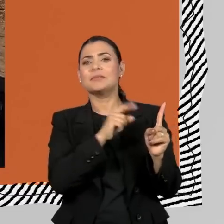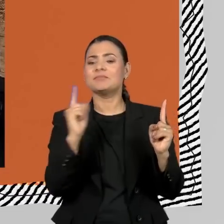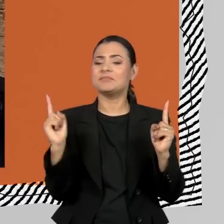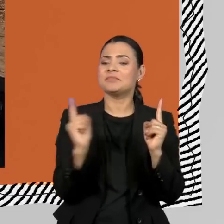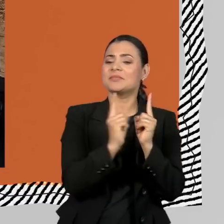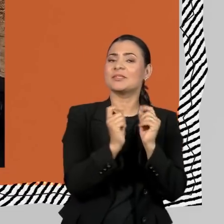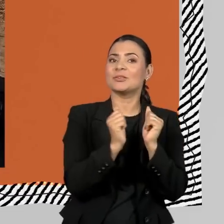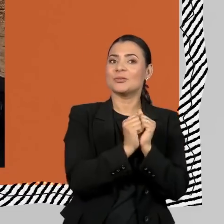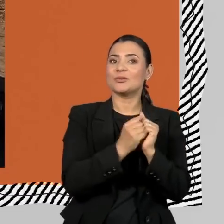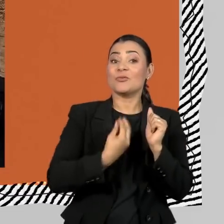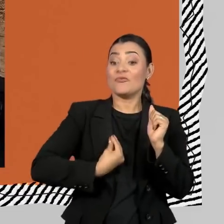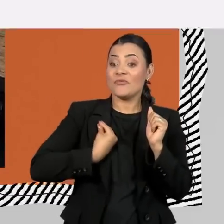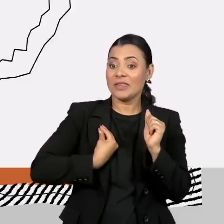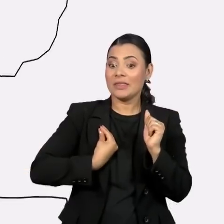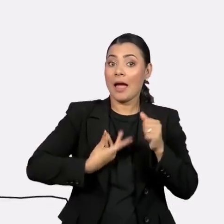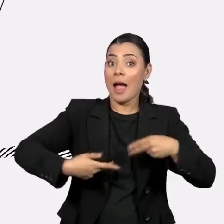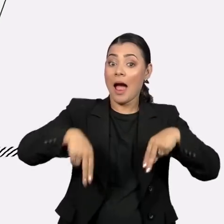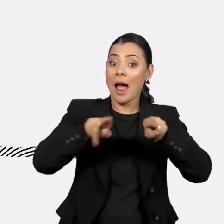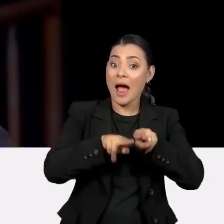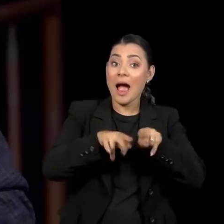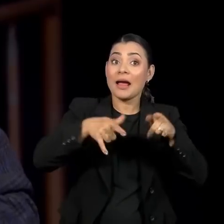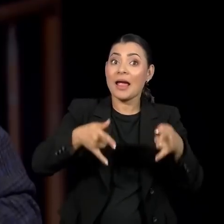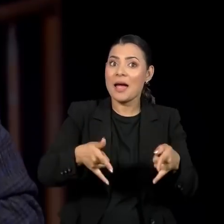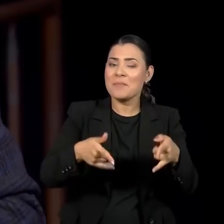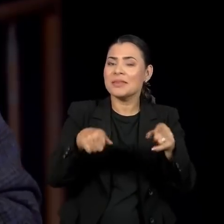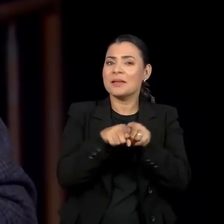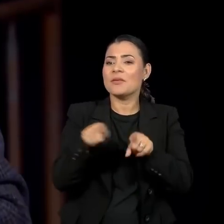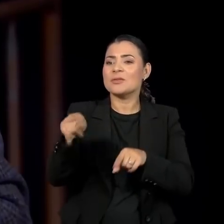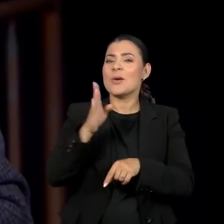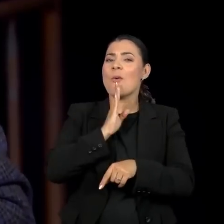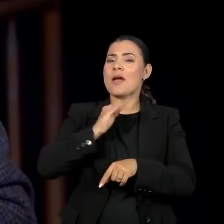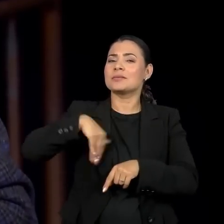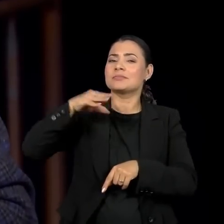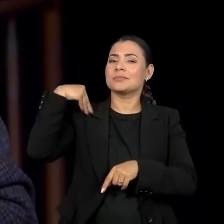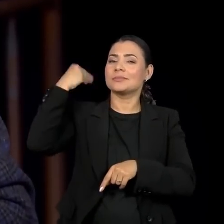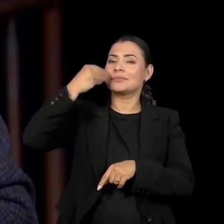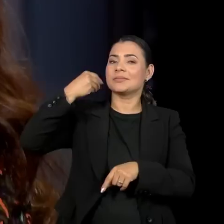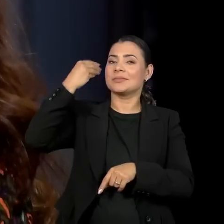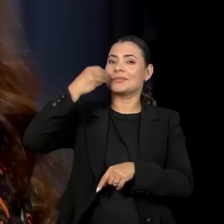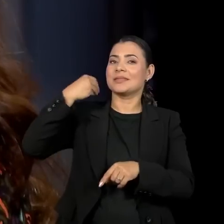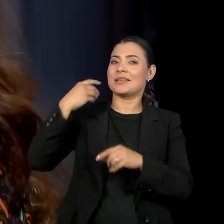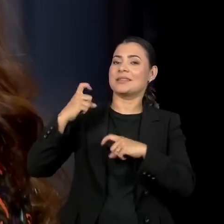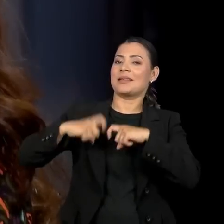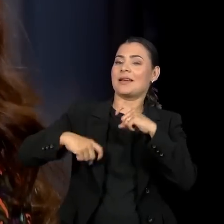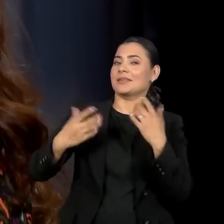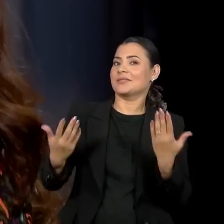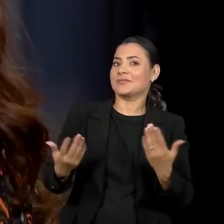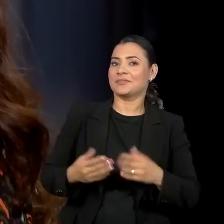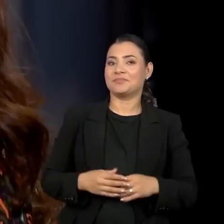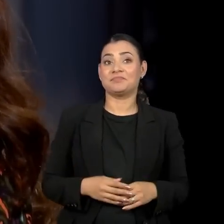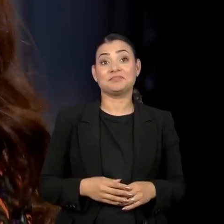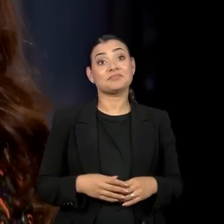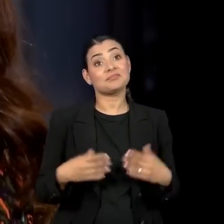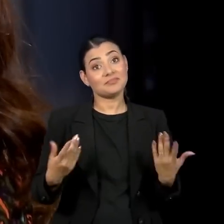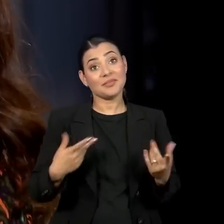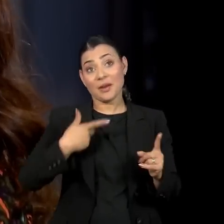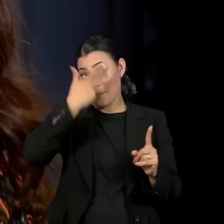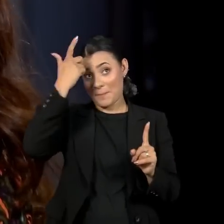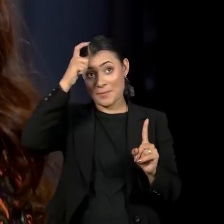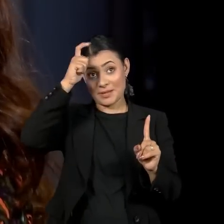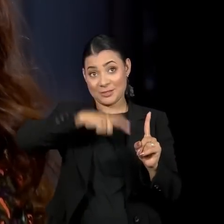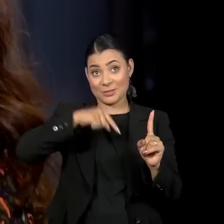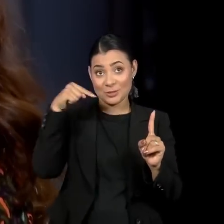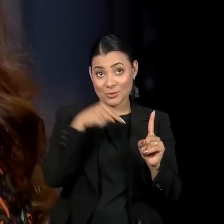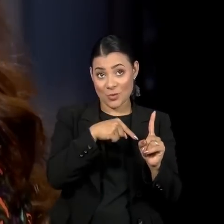a vida e a cama com alguém que conhece tanto sobre esse assunto? Eu digo que existe uma persona, que é uma